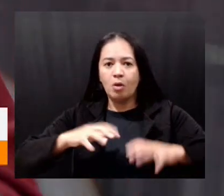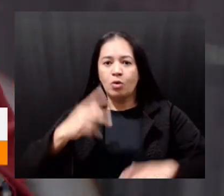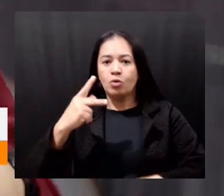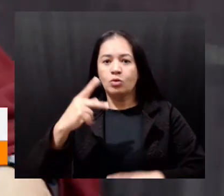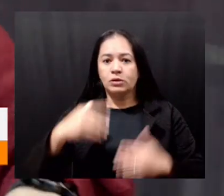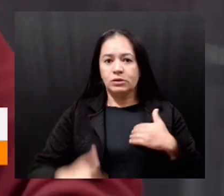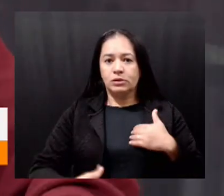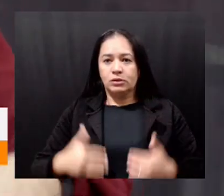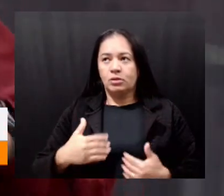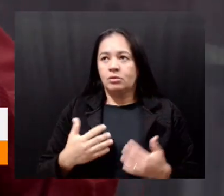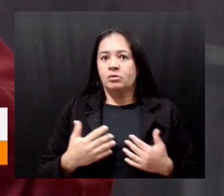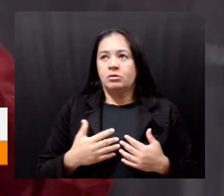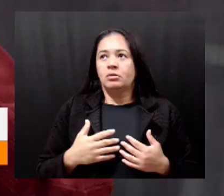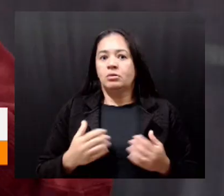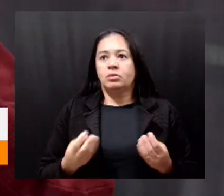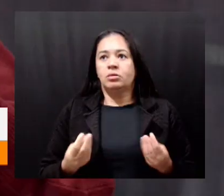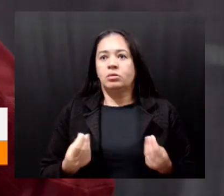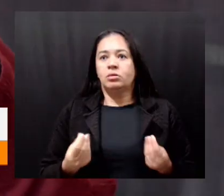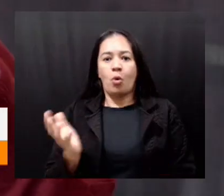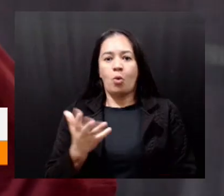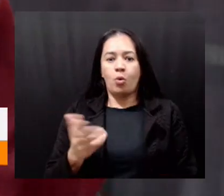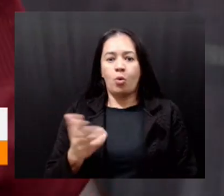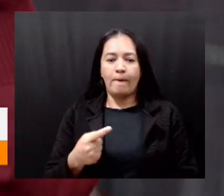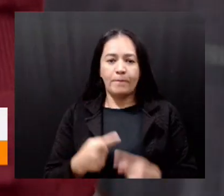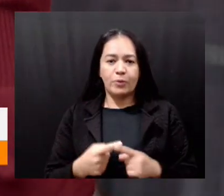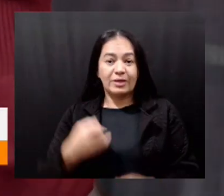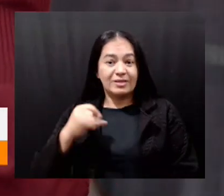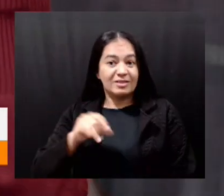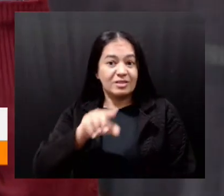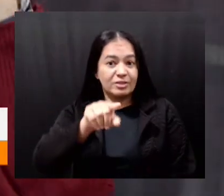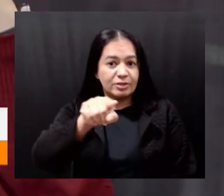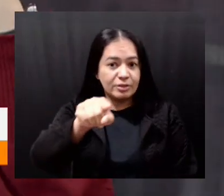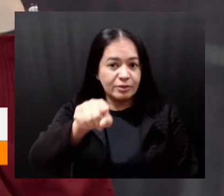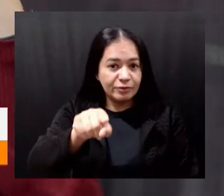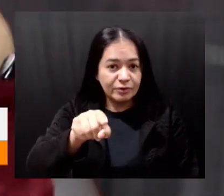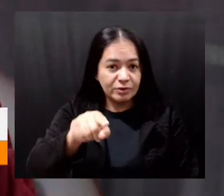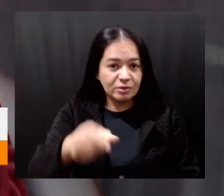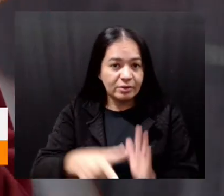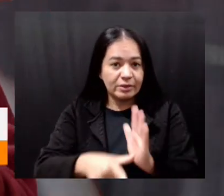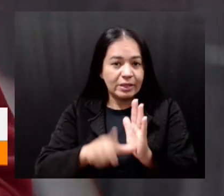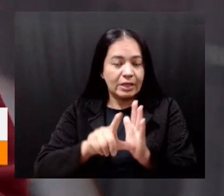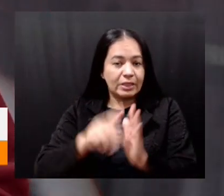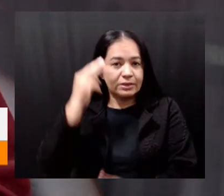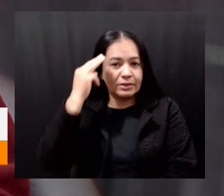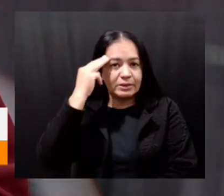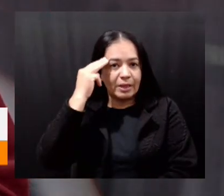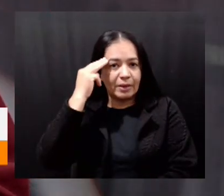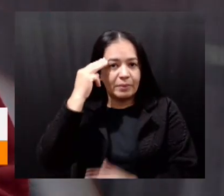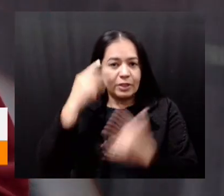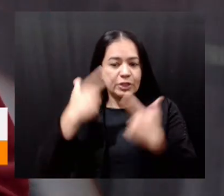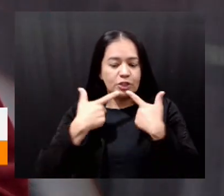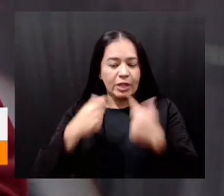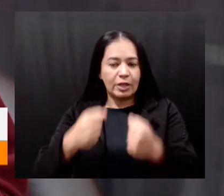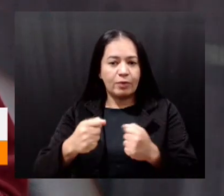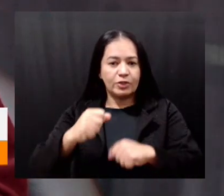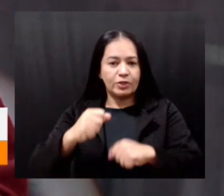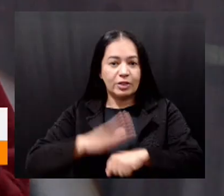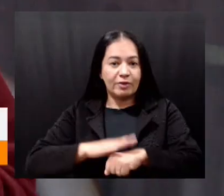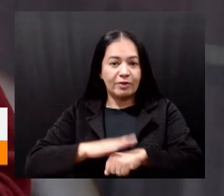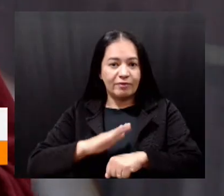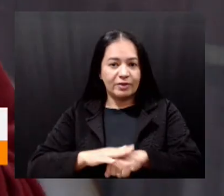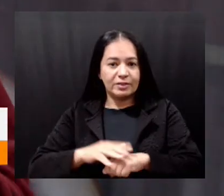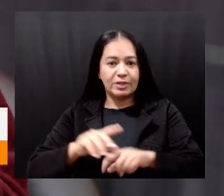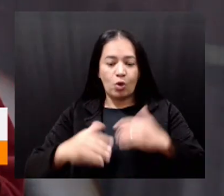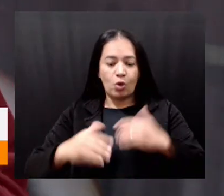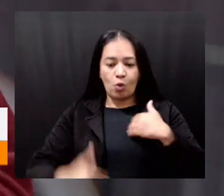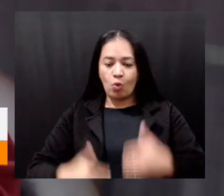pouco agitado, né? Porque se você, antes da mente produzir uma linguagem, o corpo já está se comunicando com a gente.